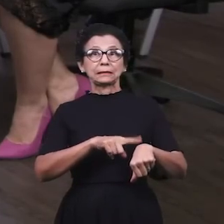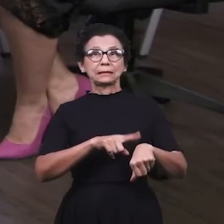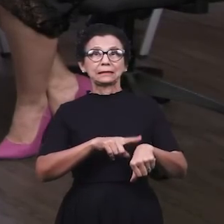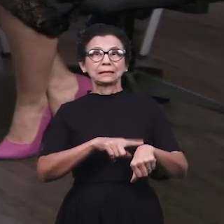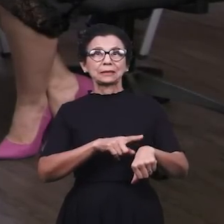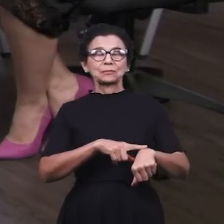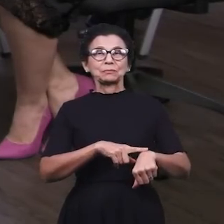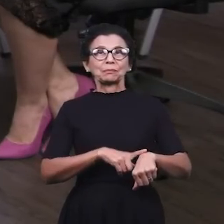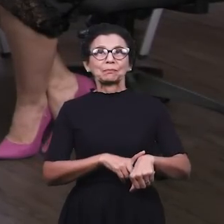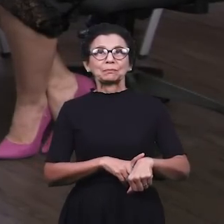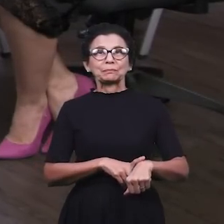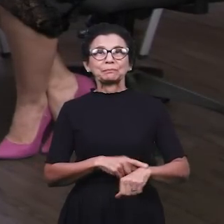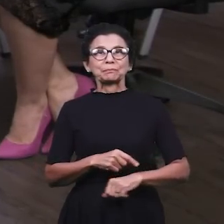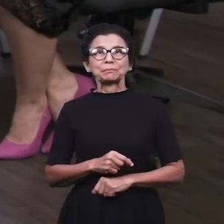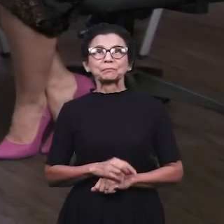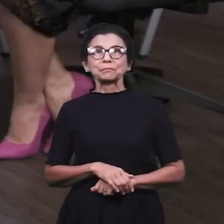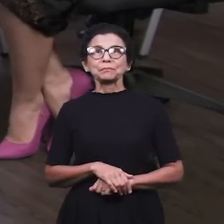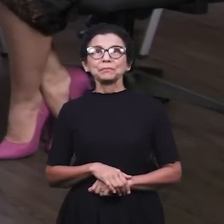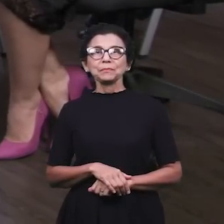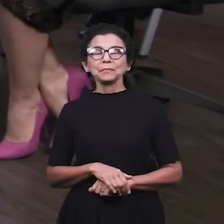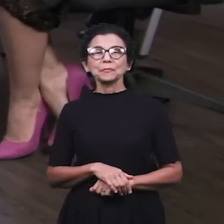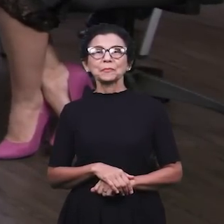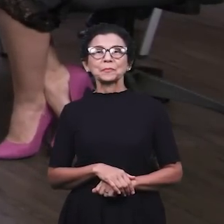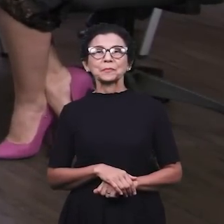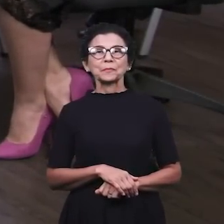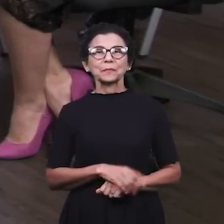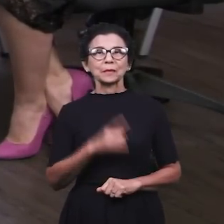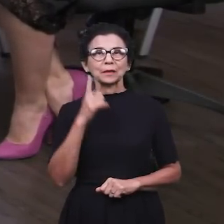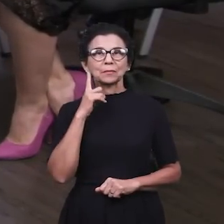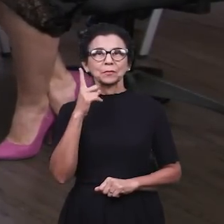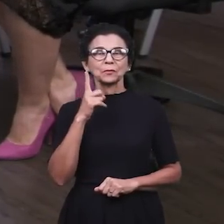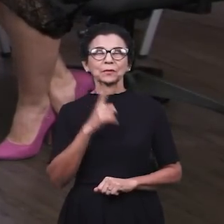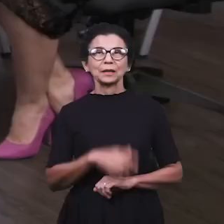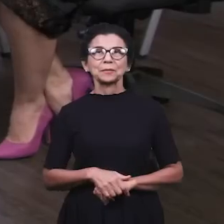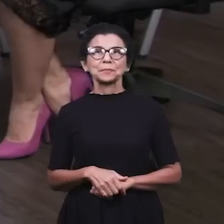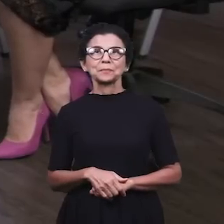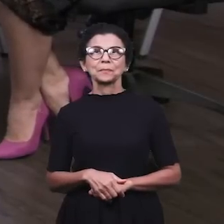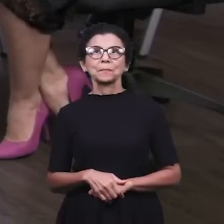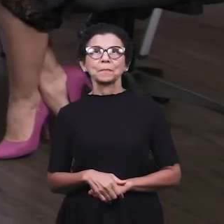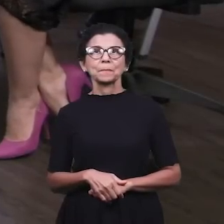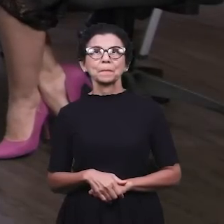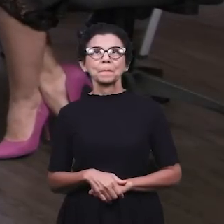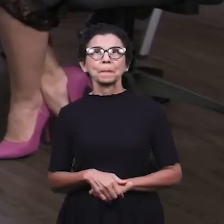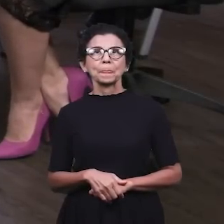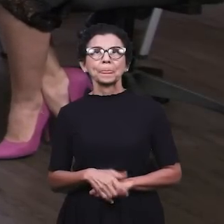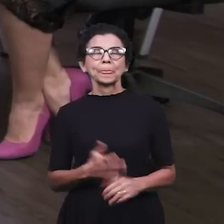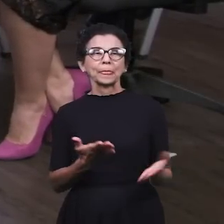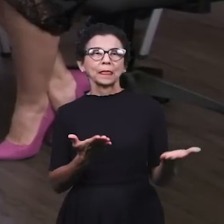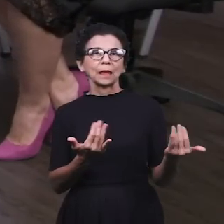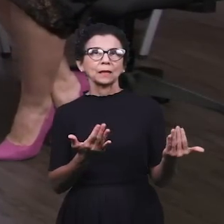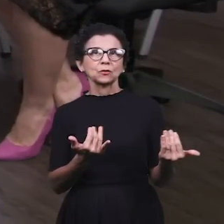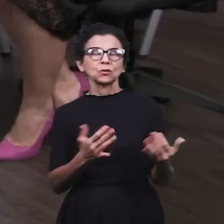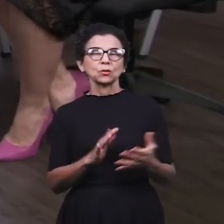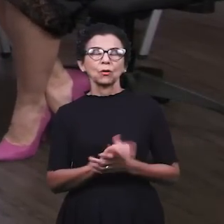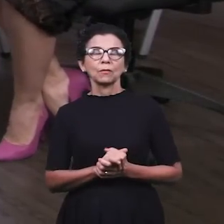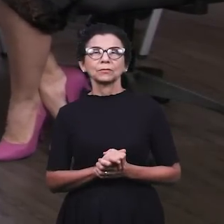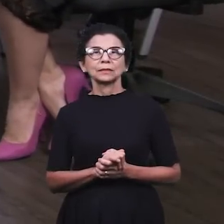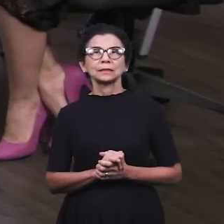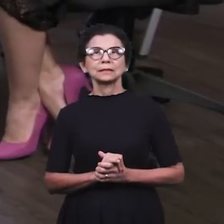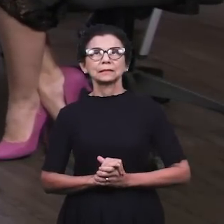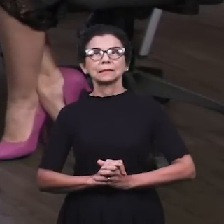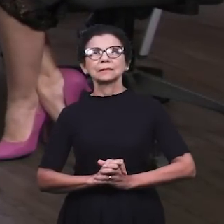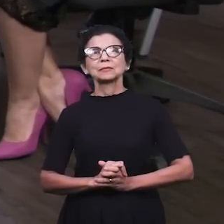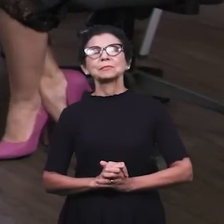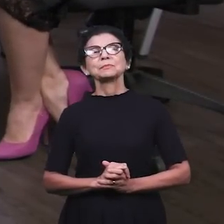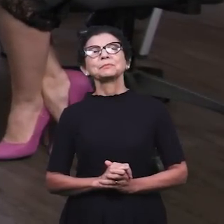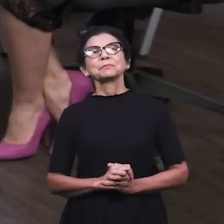ainda uma participação, não é? Temos, pastor Josias, temos agora a participação do jovem Wesley, que é da Igreja Central, em São José do